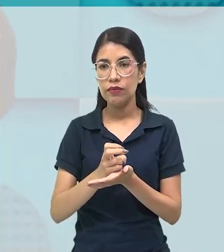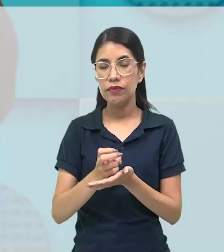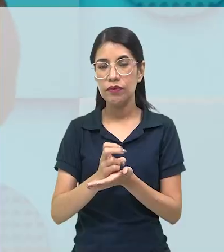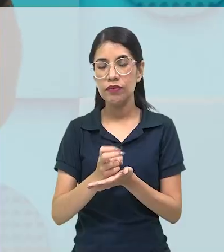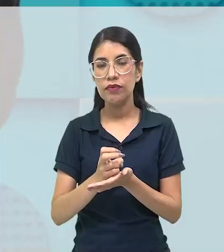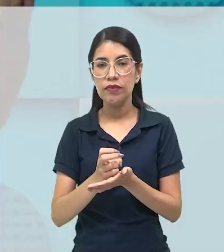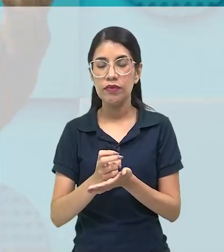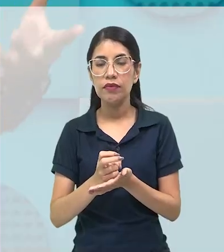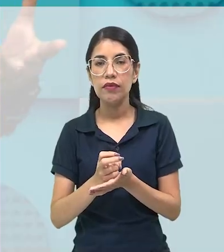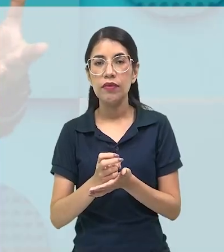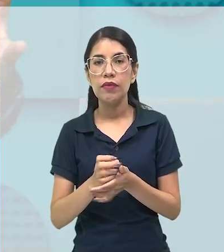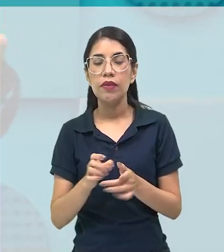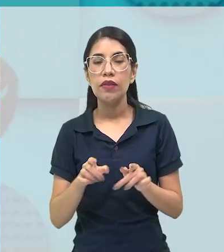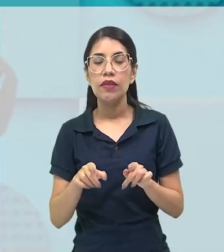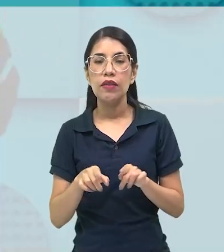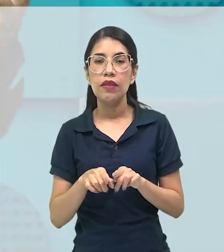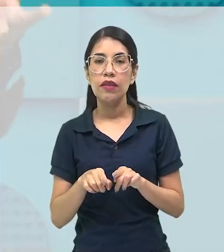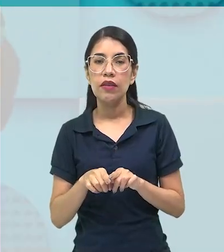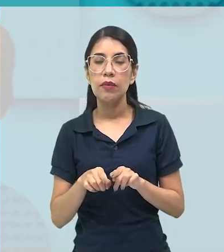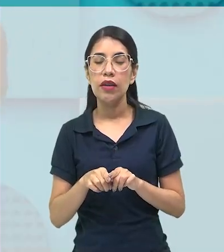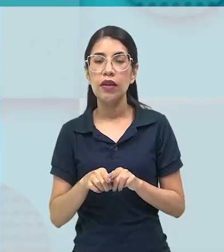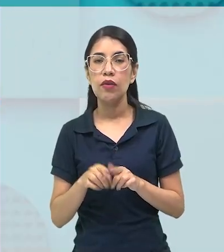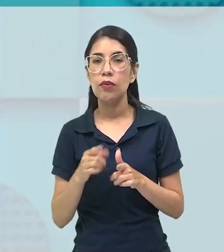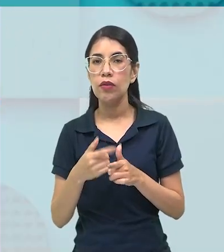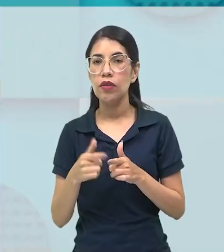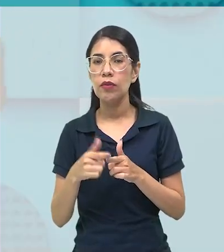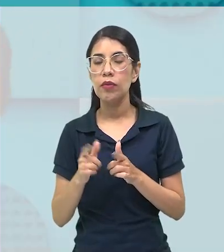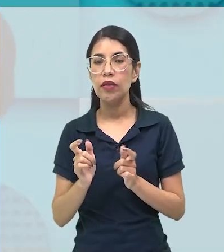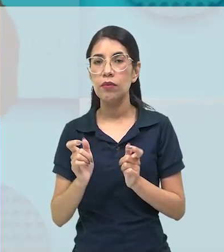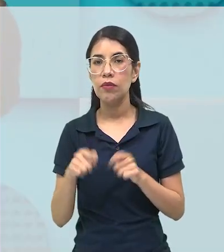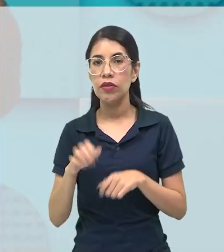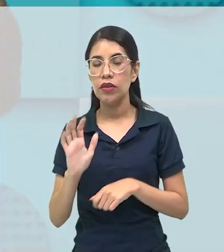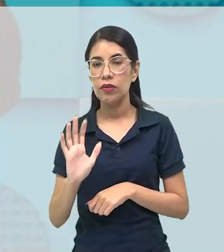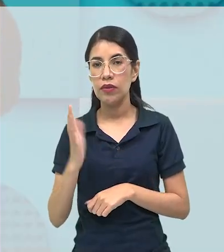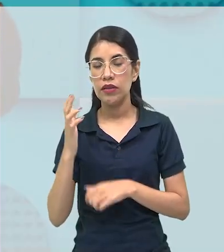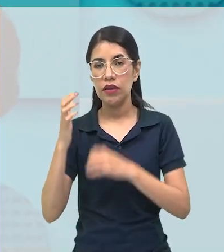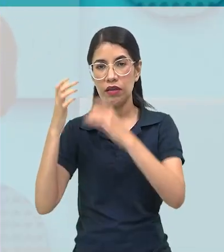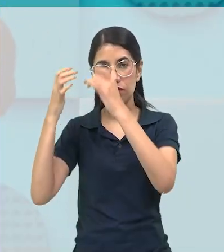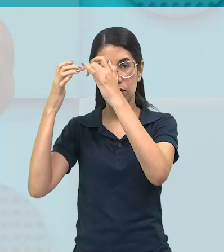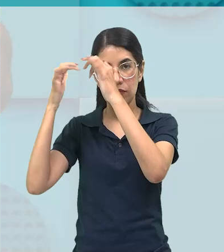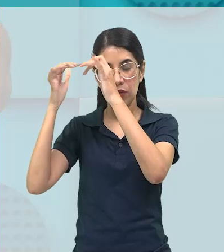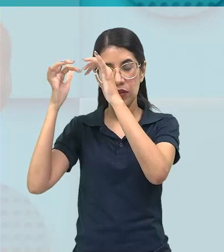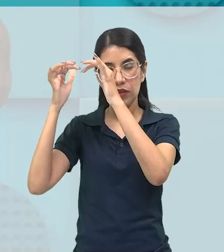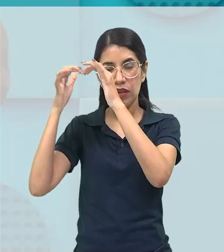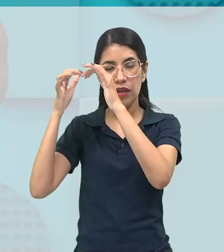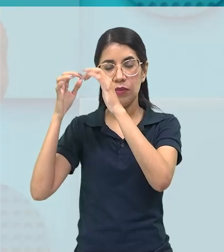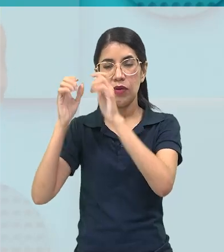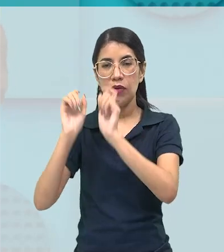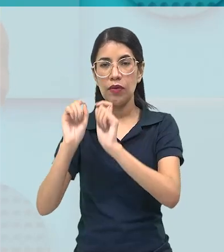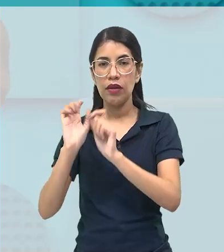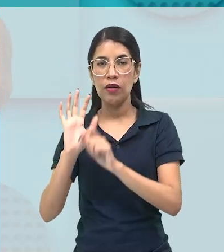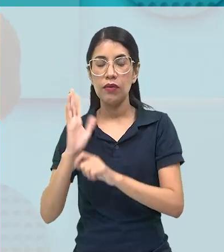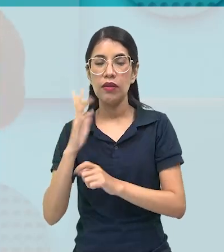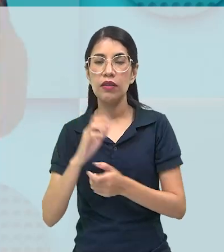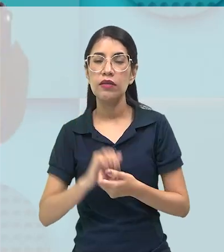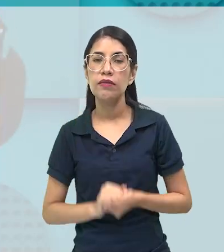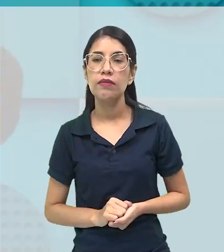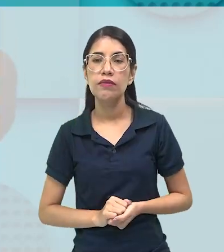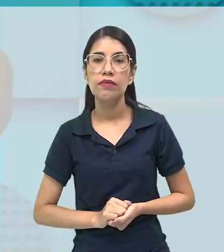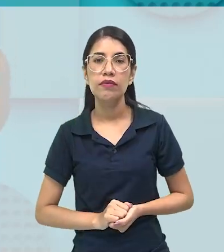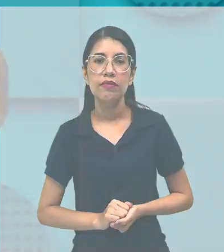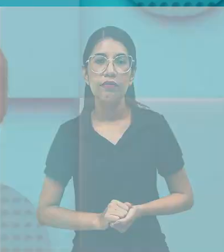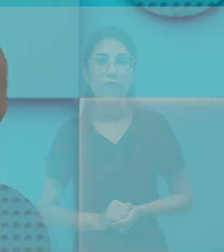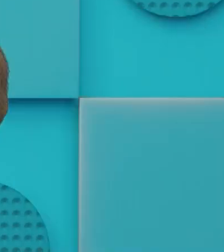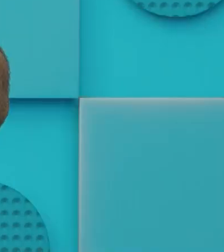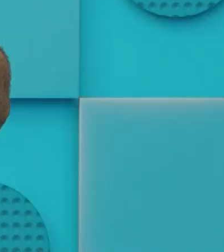quando acontece o problema lá que gera a convulsão, o nosso cérebro, ele simplesmente joga de uma